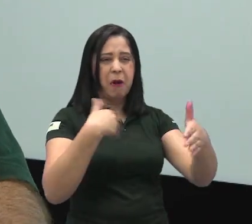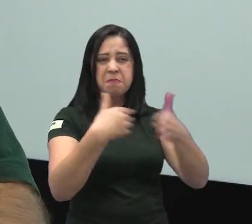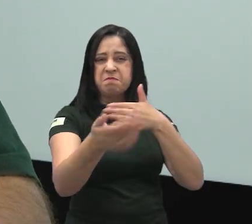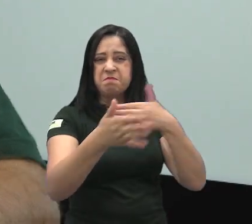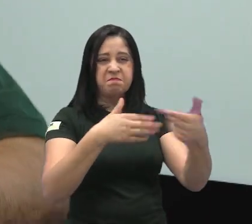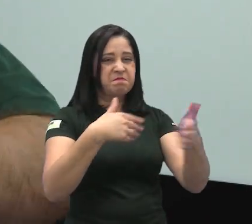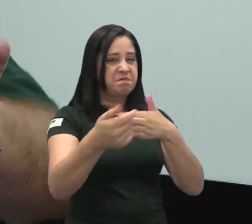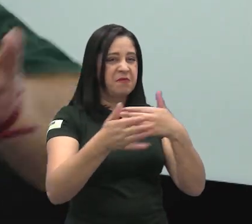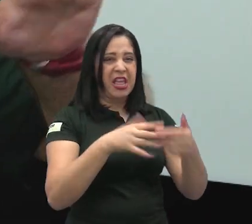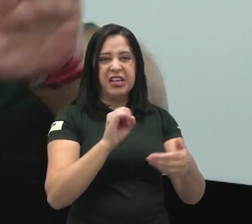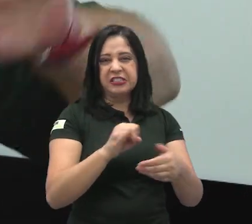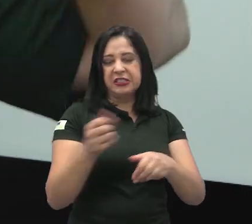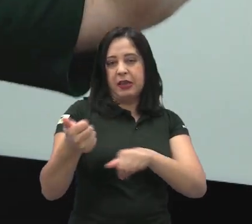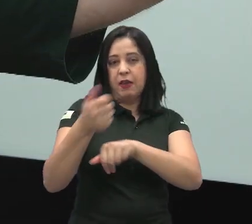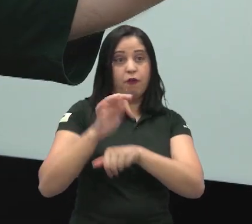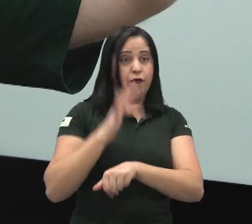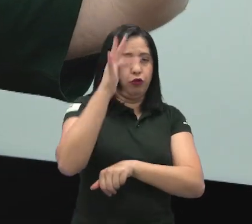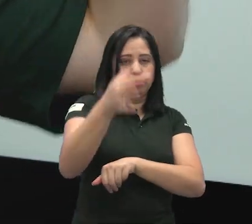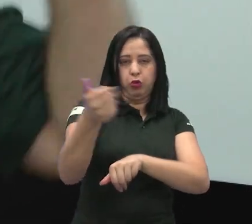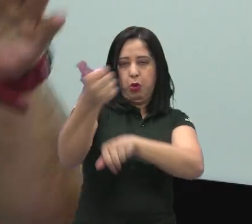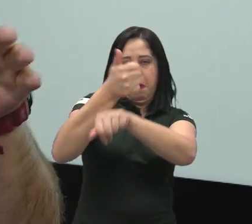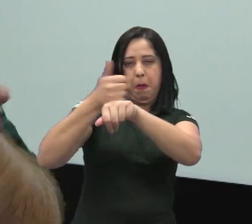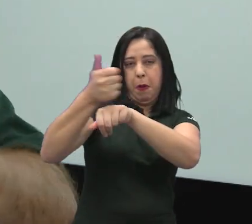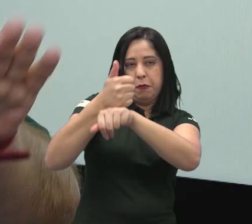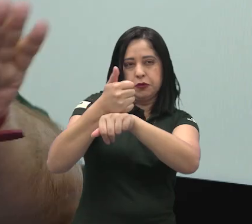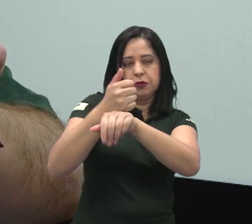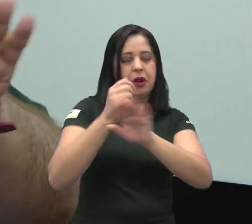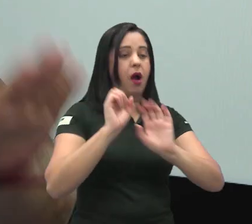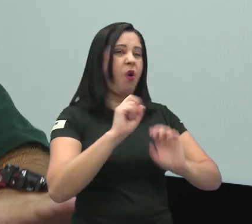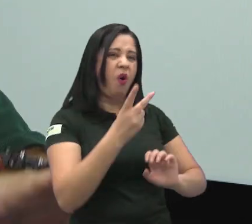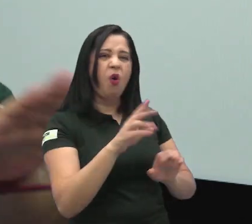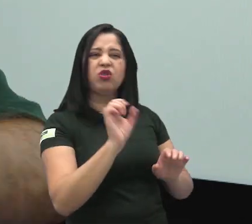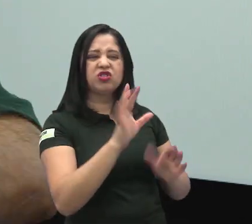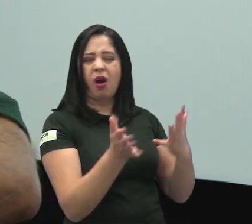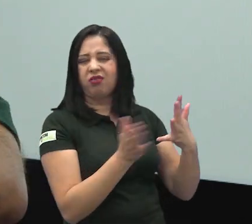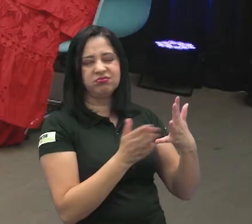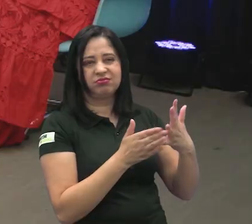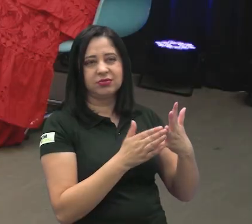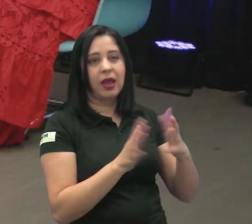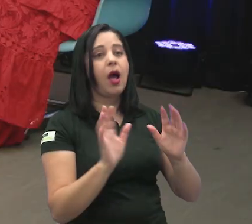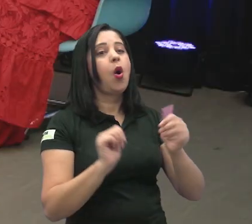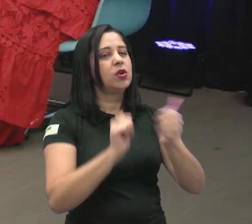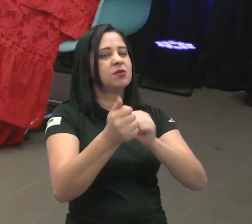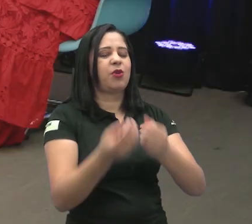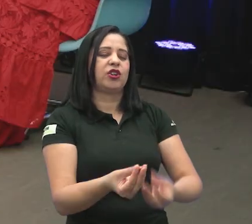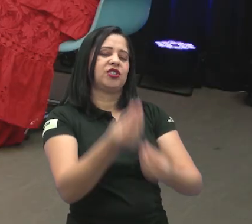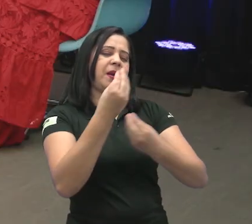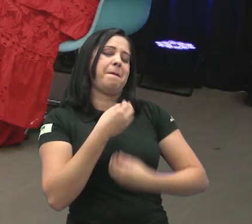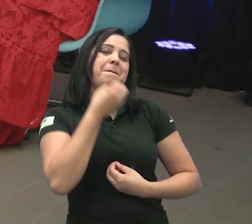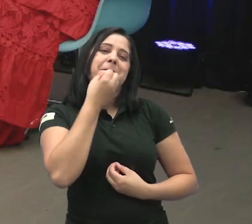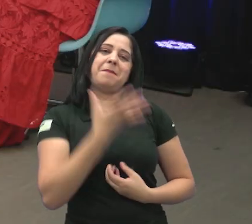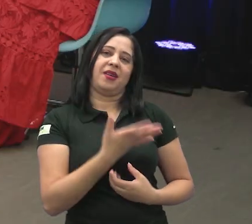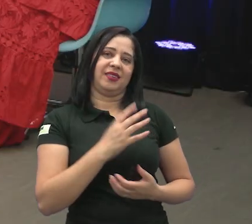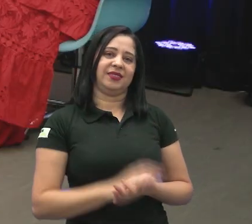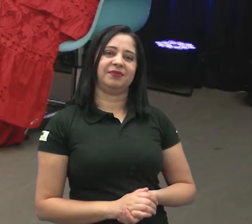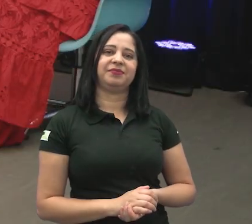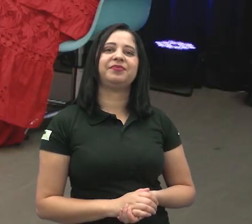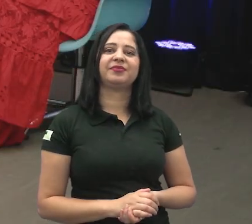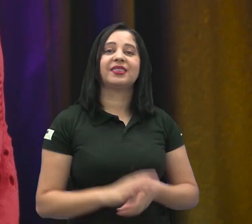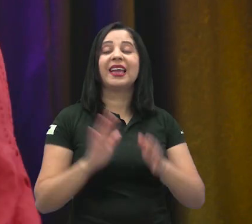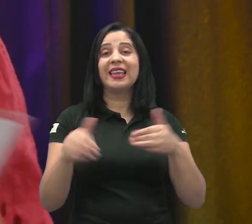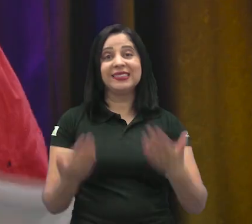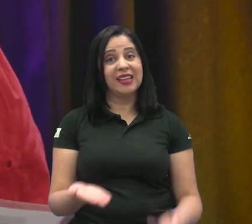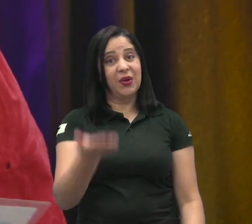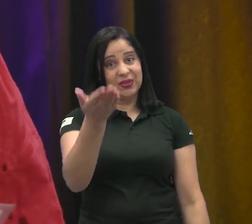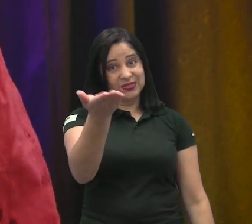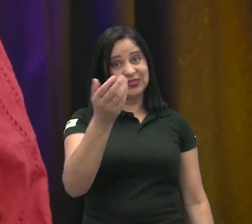modo geral, independente se você vai ser um grande atleta ou não, faz bem para todo o segmento. Então pronto, esse momento